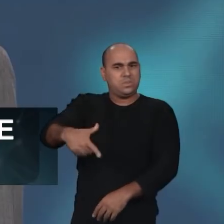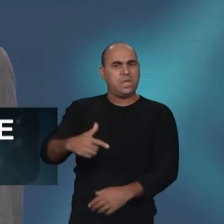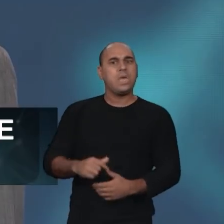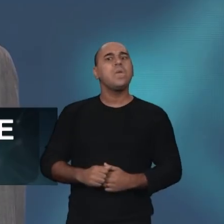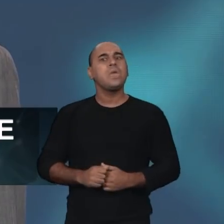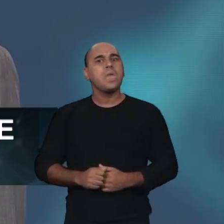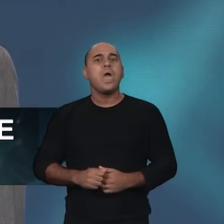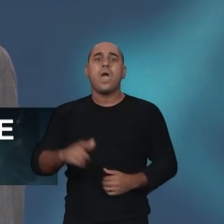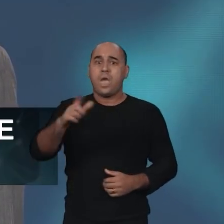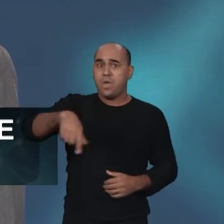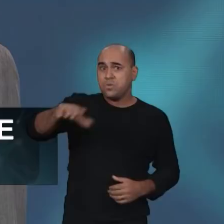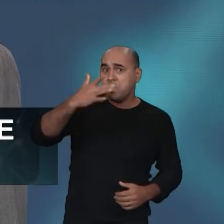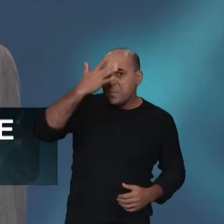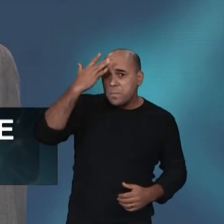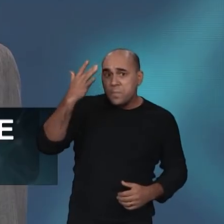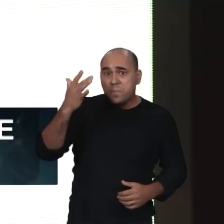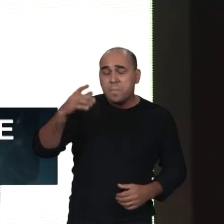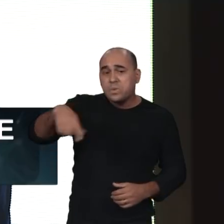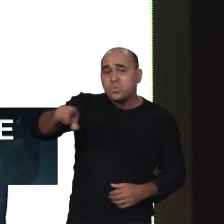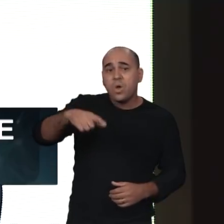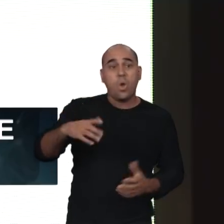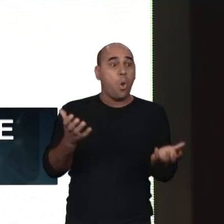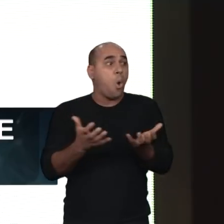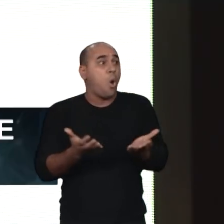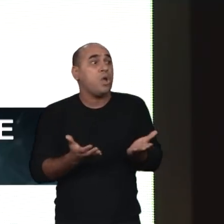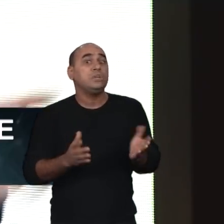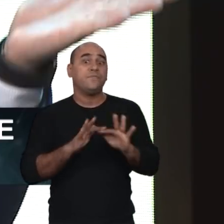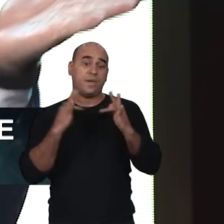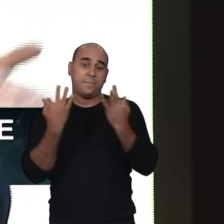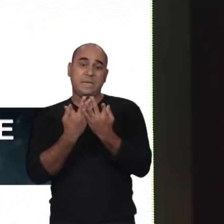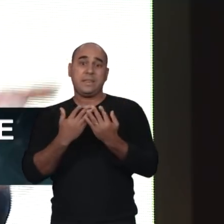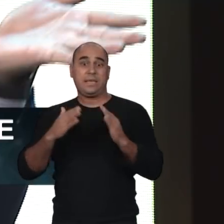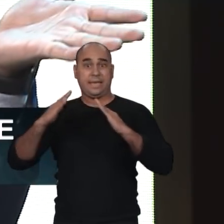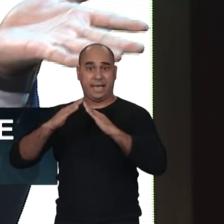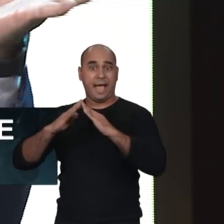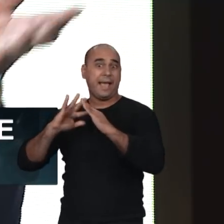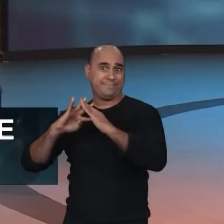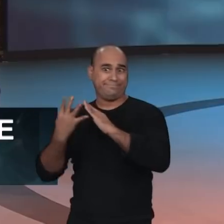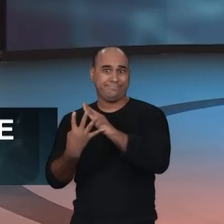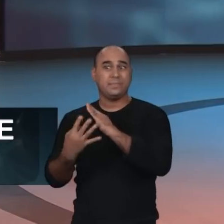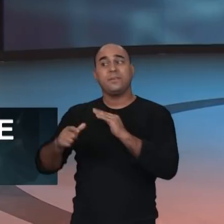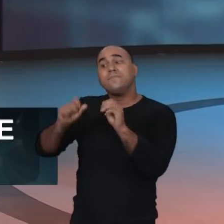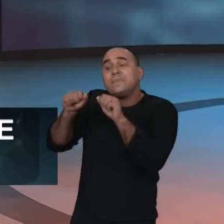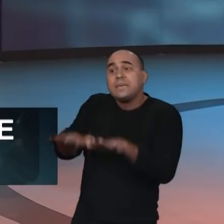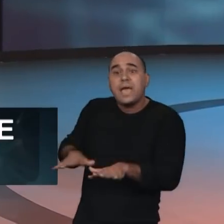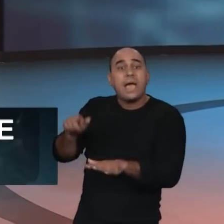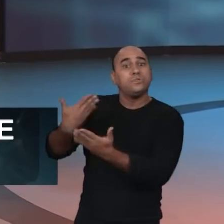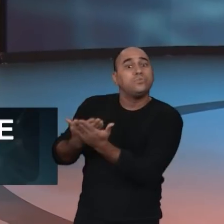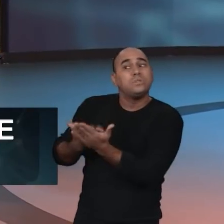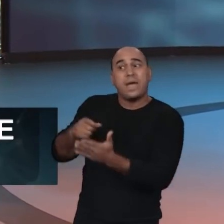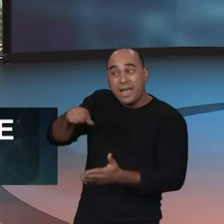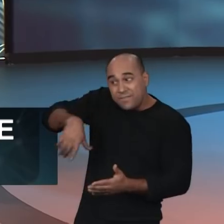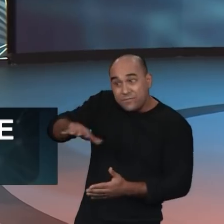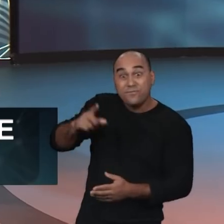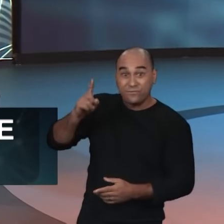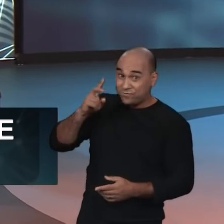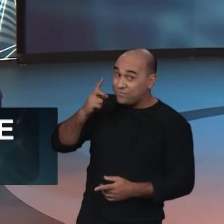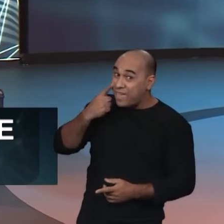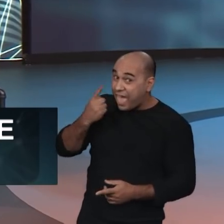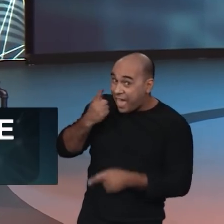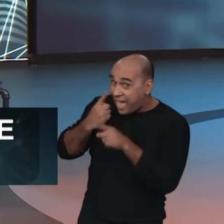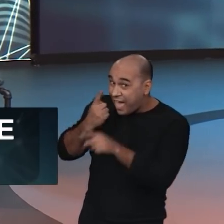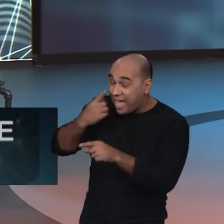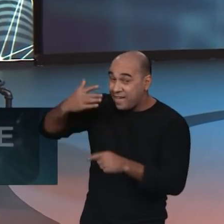aí por terem que ficar em casa com os filhinhos anjinhos que eles acabam jogando para os professores. E quando a gente pega